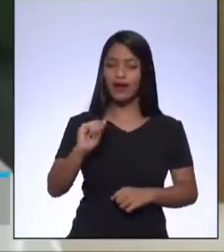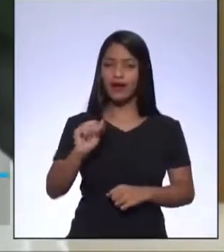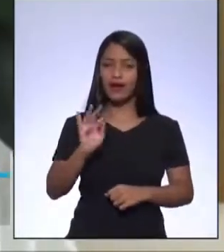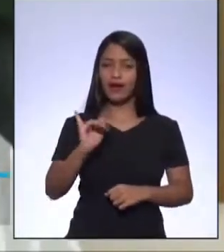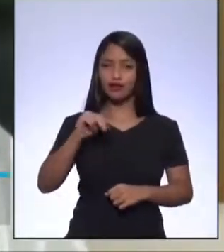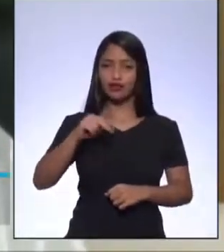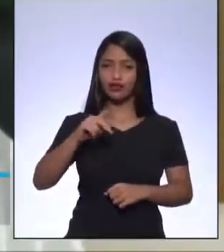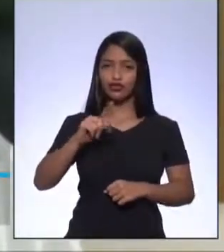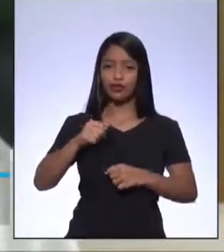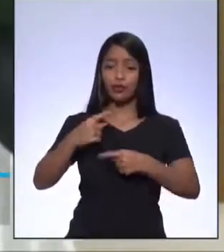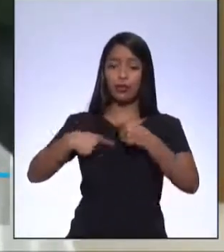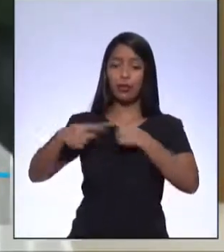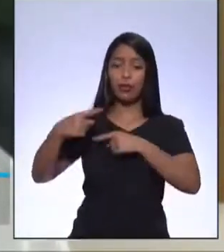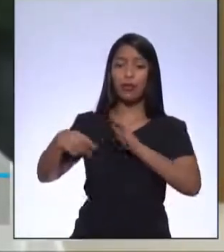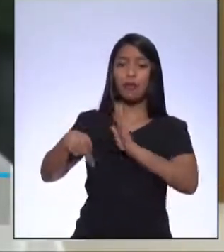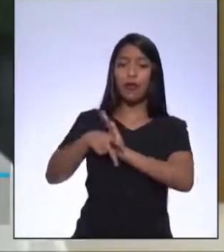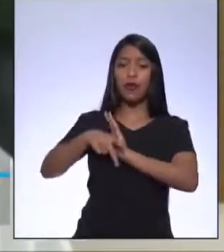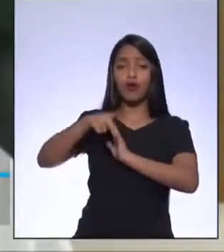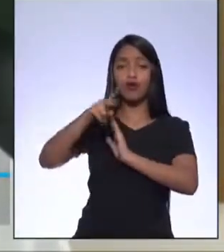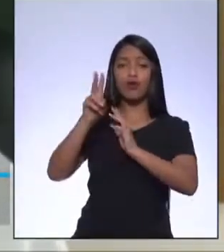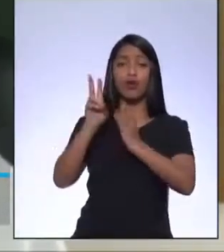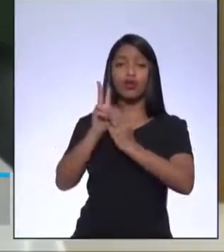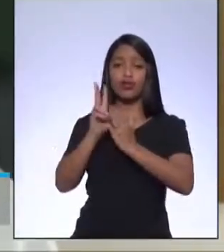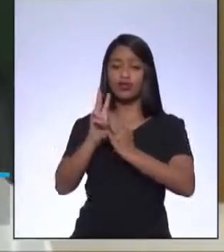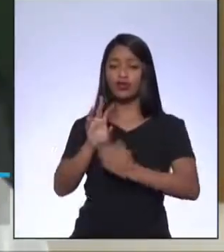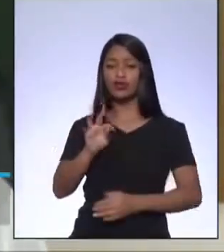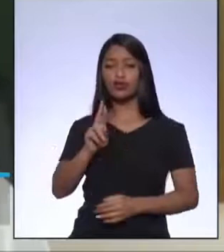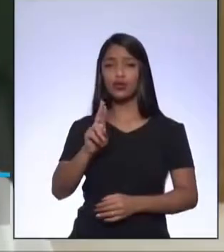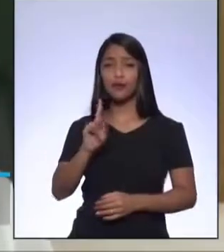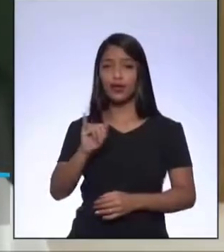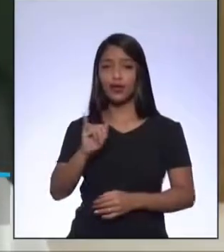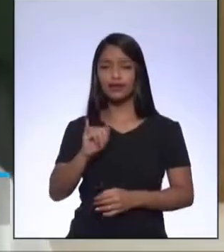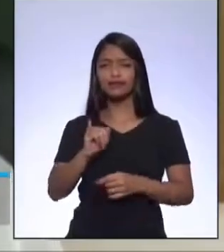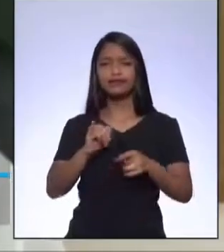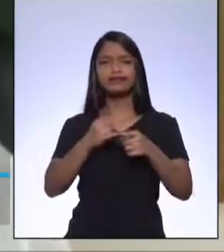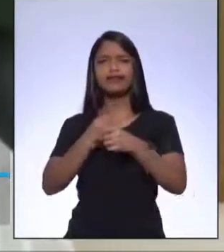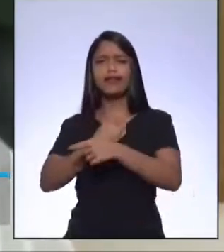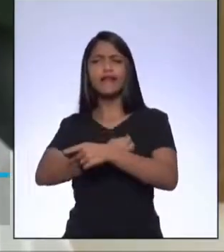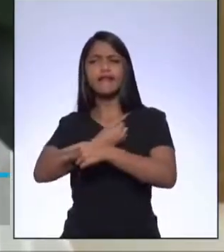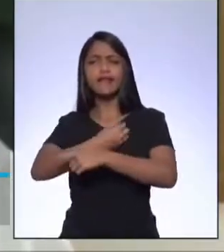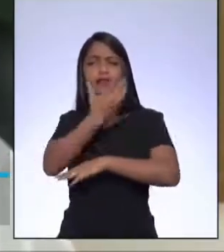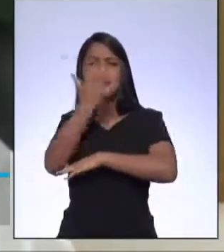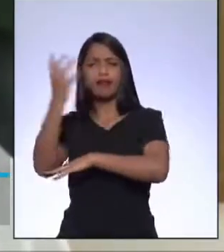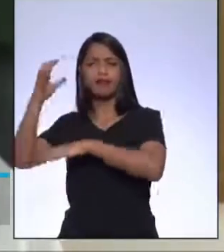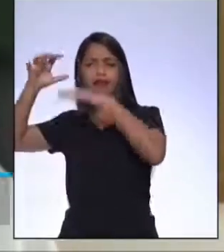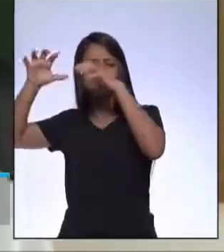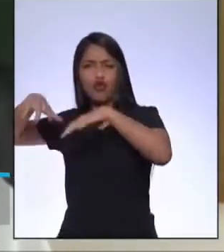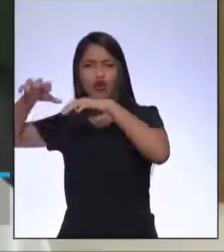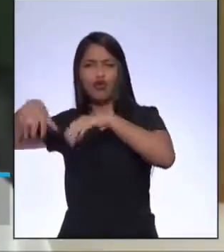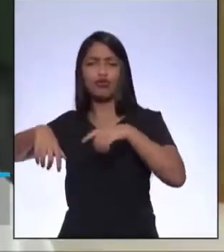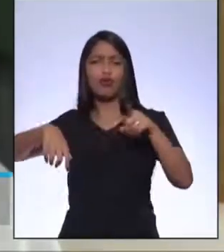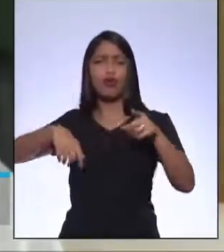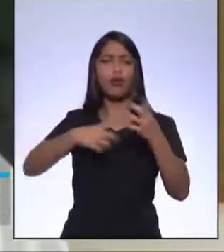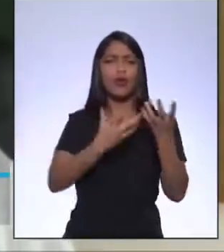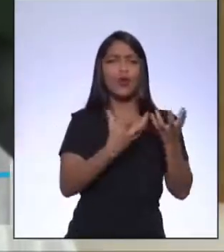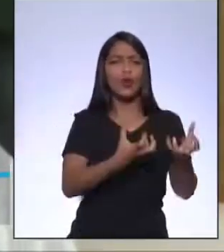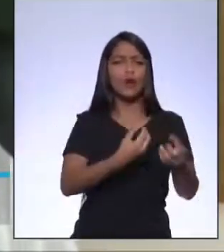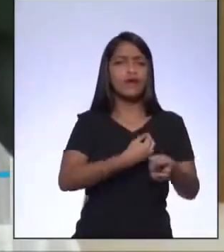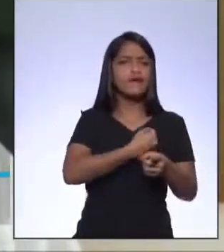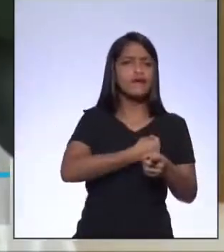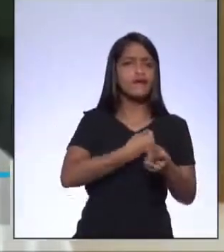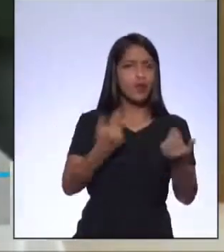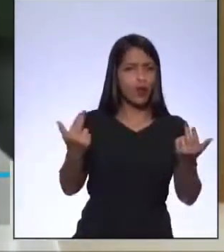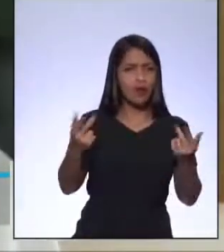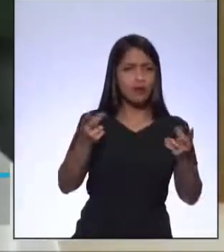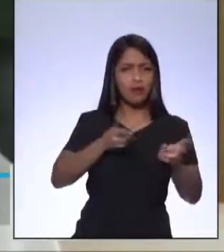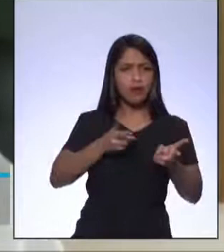do tupi, né, Caatinga, tá bom? Será que o mesmo animal que vive na Caatinga vive na floresta amazônica?